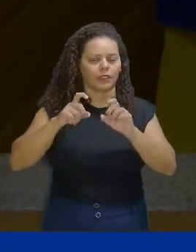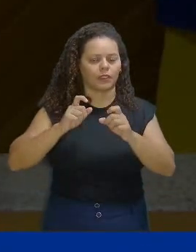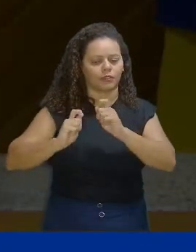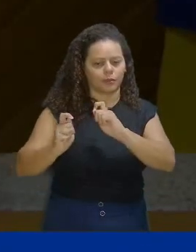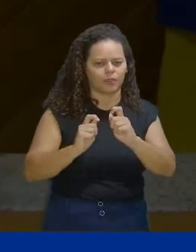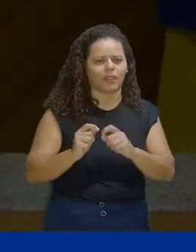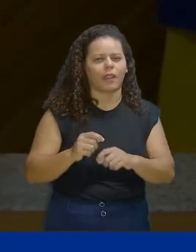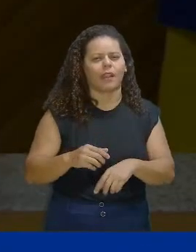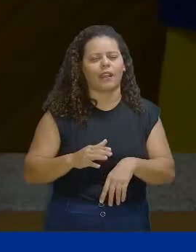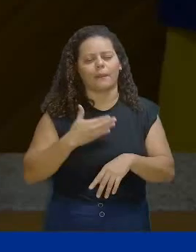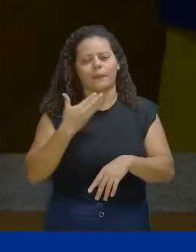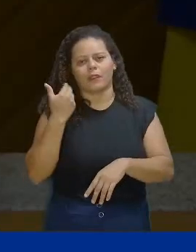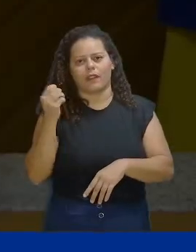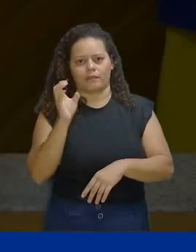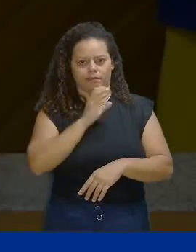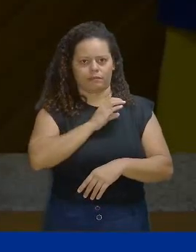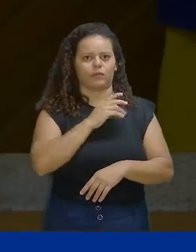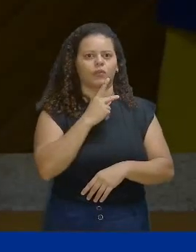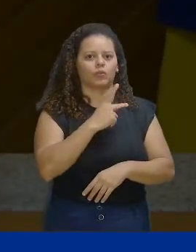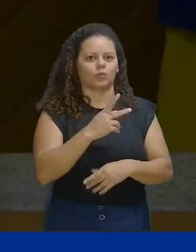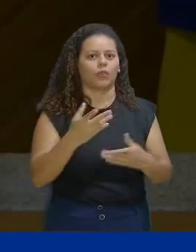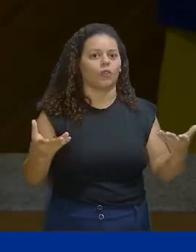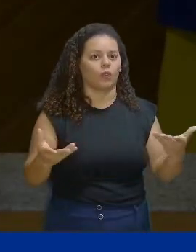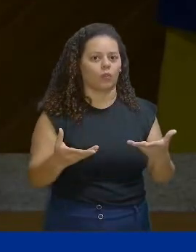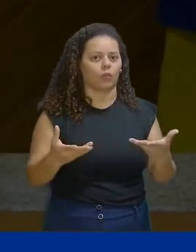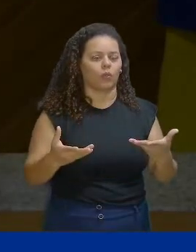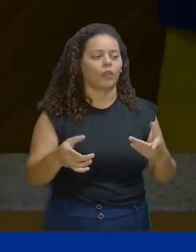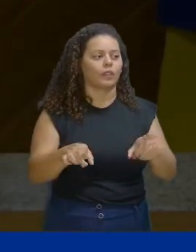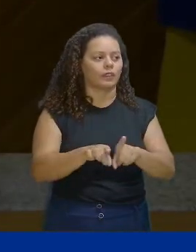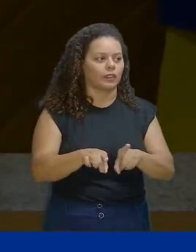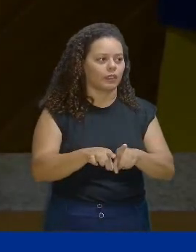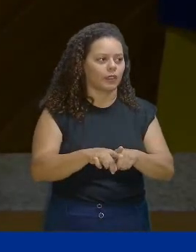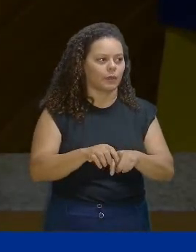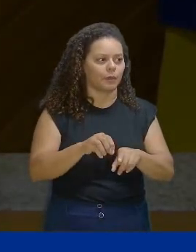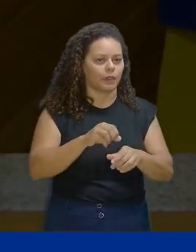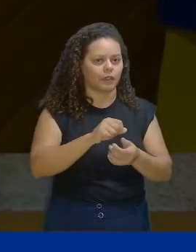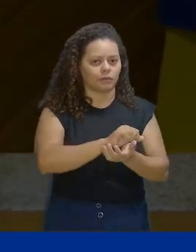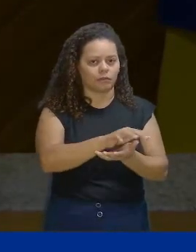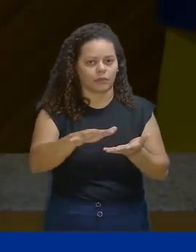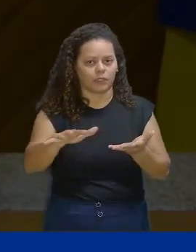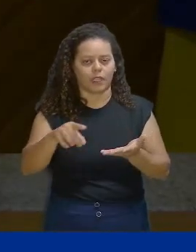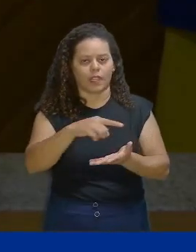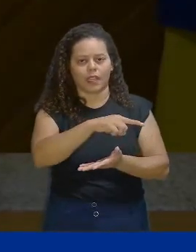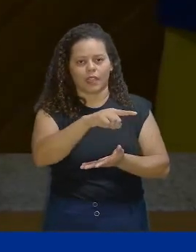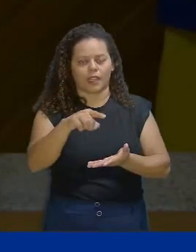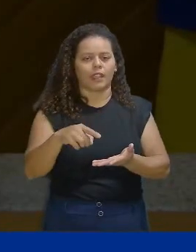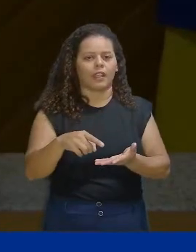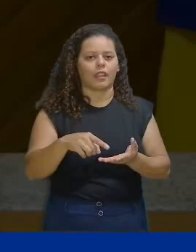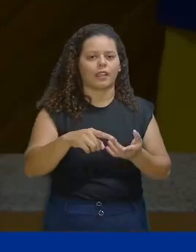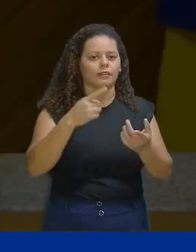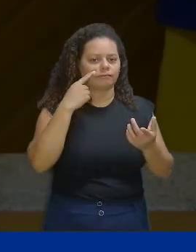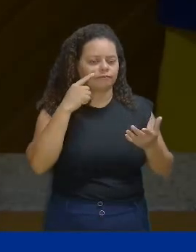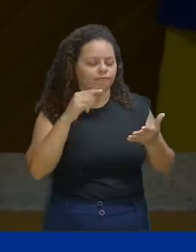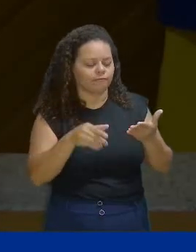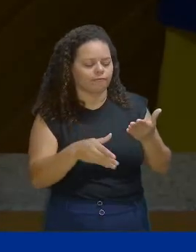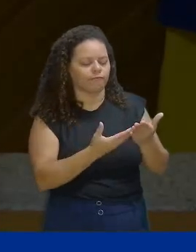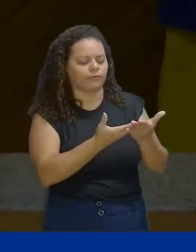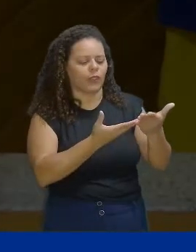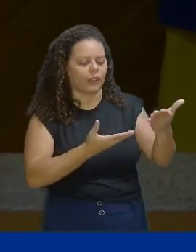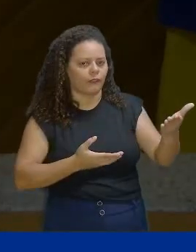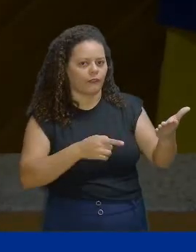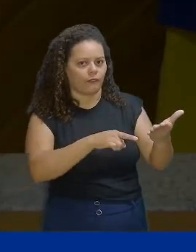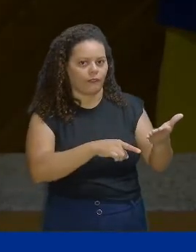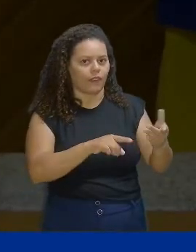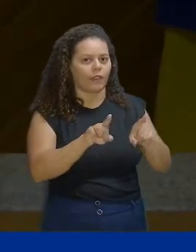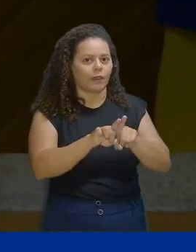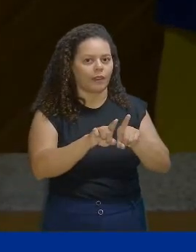pretendo que seja bem rápida. Já distribuí aí para os colegas o material, em